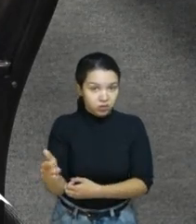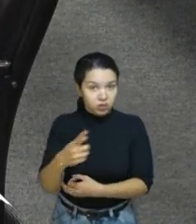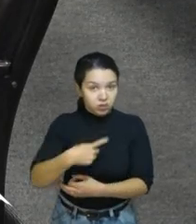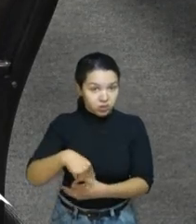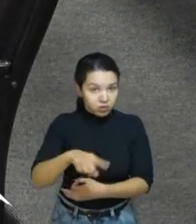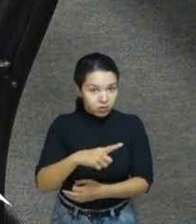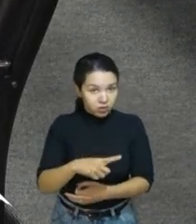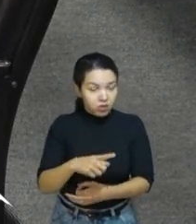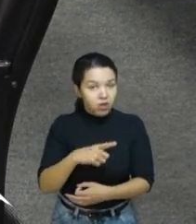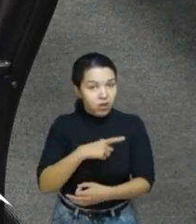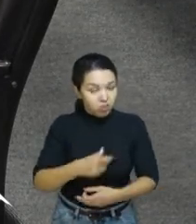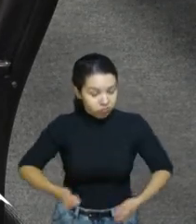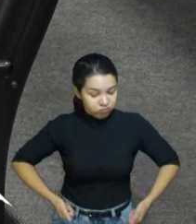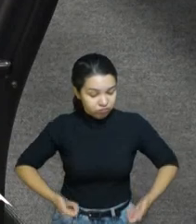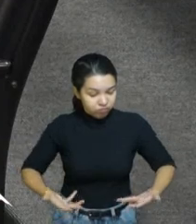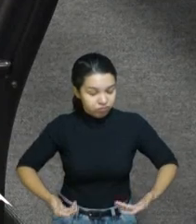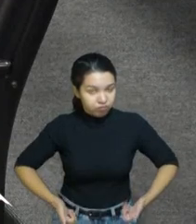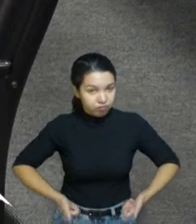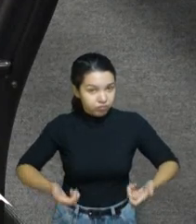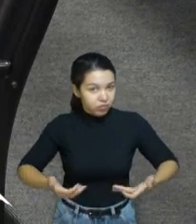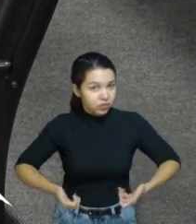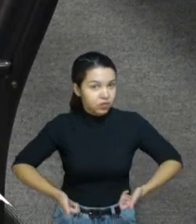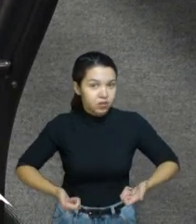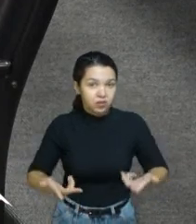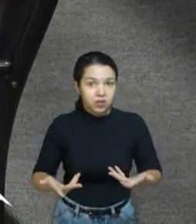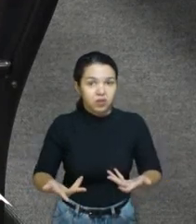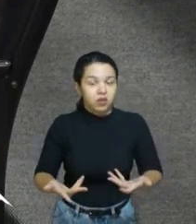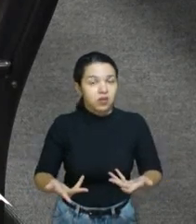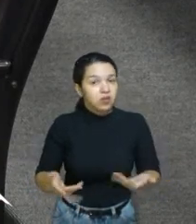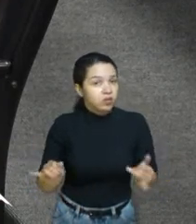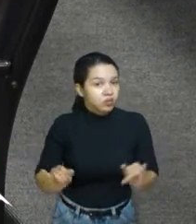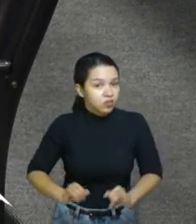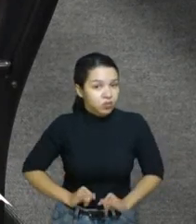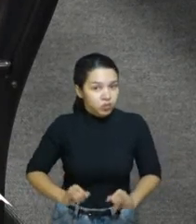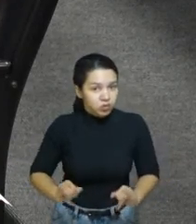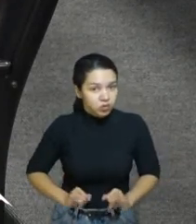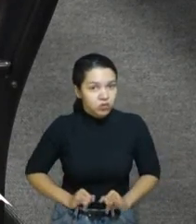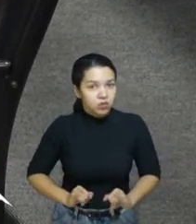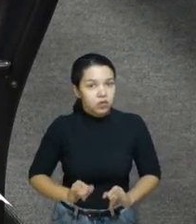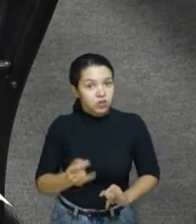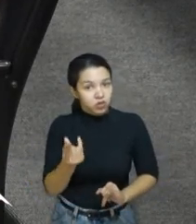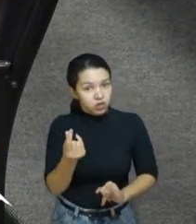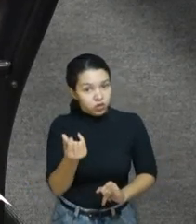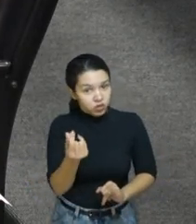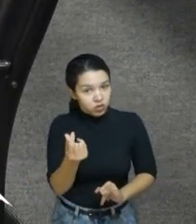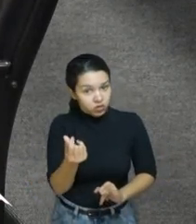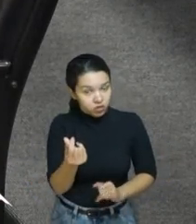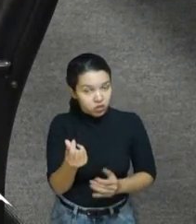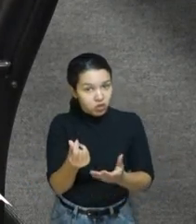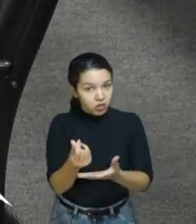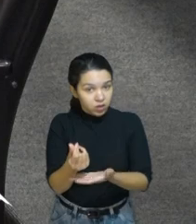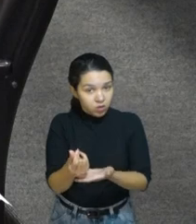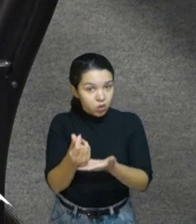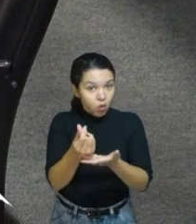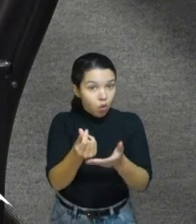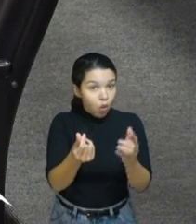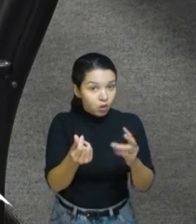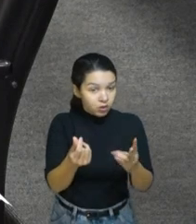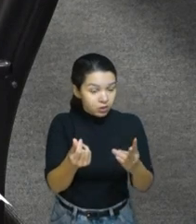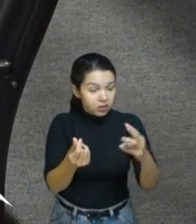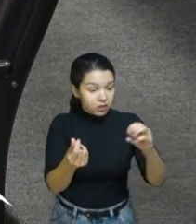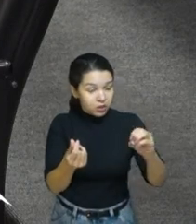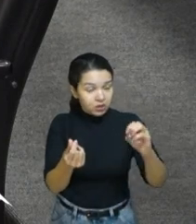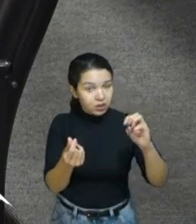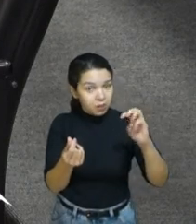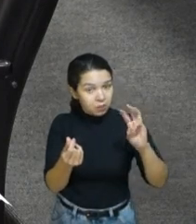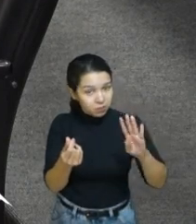tem superfaturamento. Ou seja, é perverso demais, porque dessa grana toda, dos mais de 30 bilhões que a